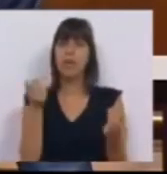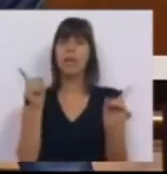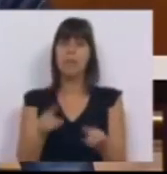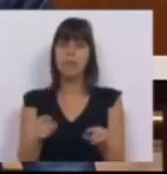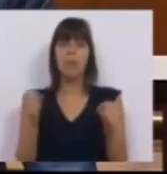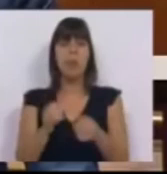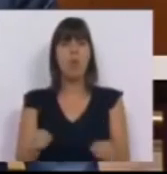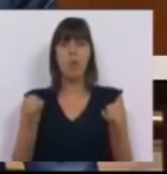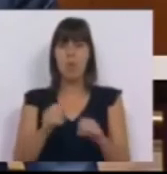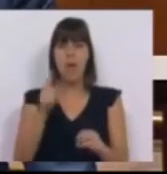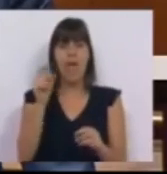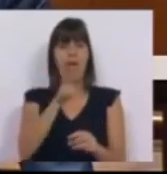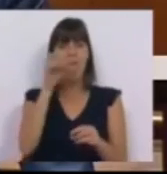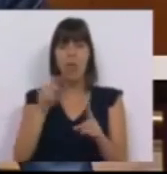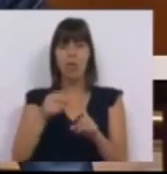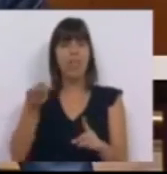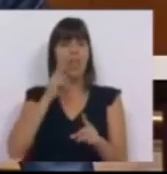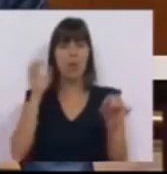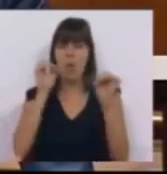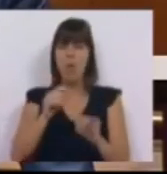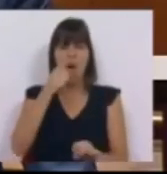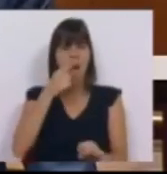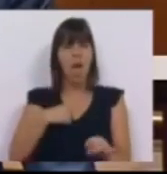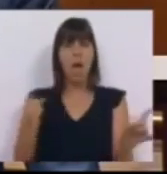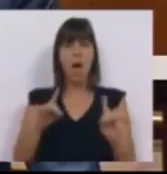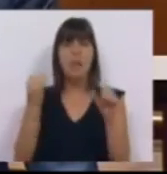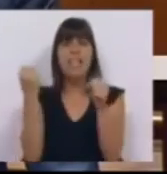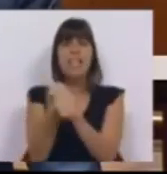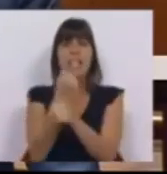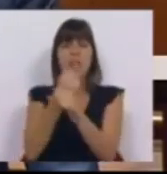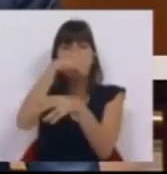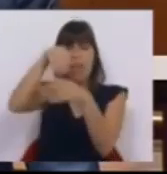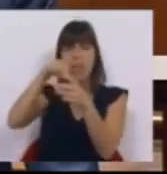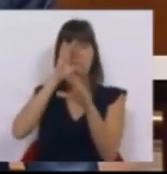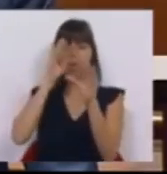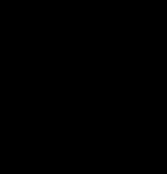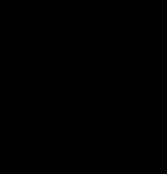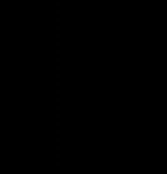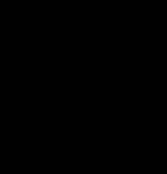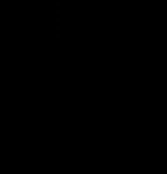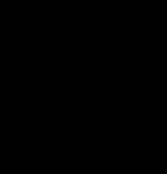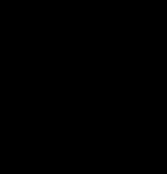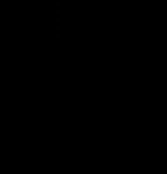Repetimos que não há erros da parte dos diretores, há erros dos serviços do Ministério da Educação.